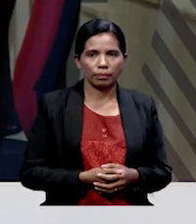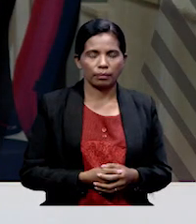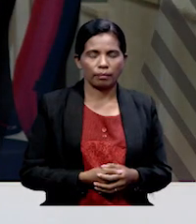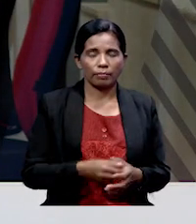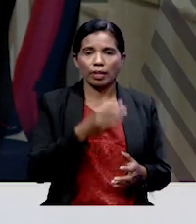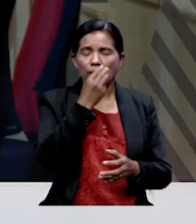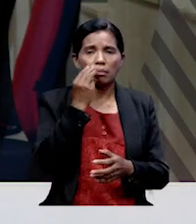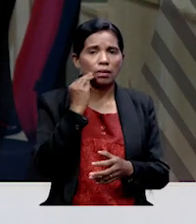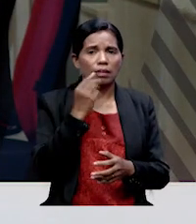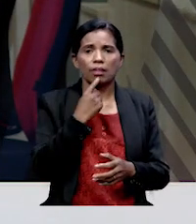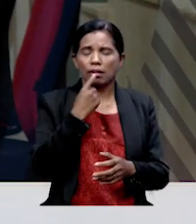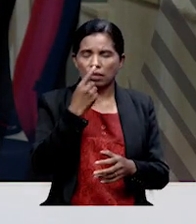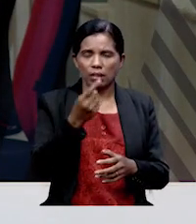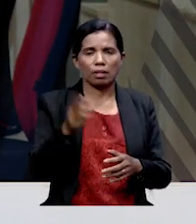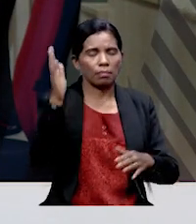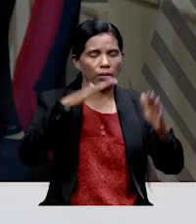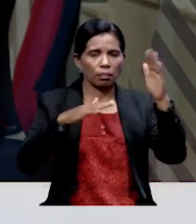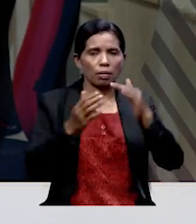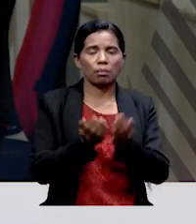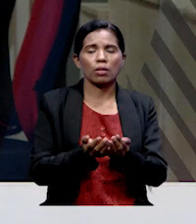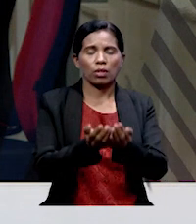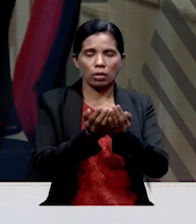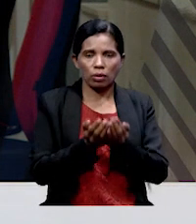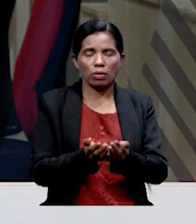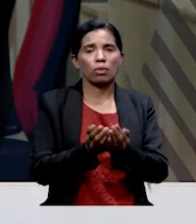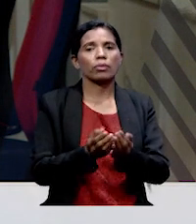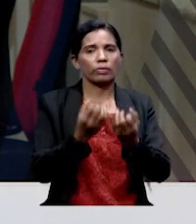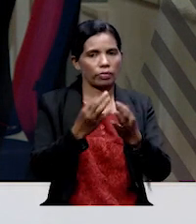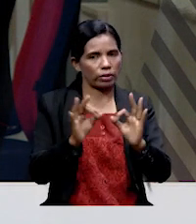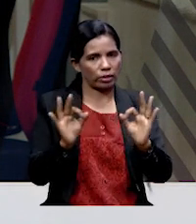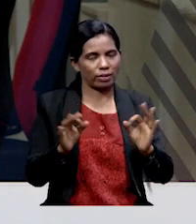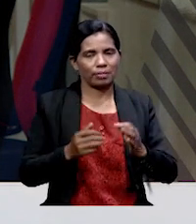Maria Alkatiri considera problema rohak solo resolvi dona.